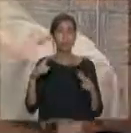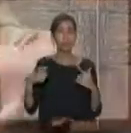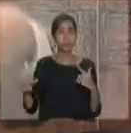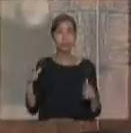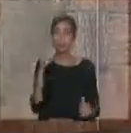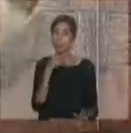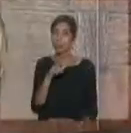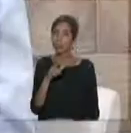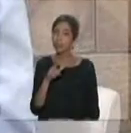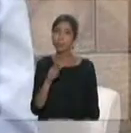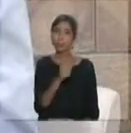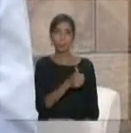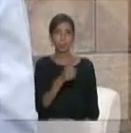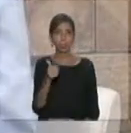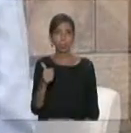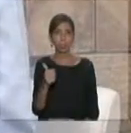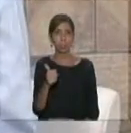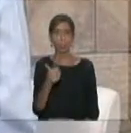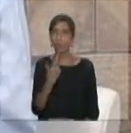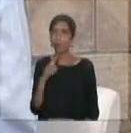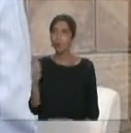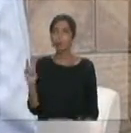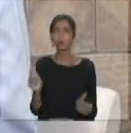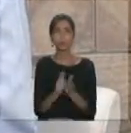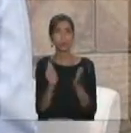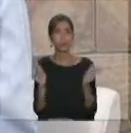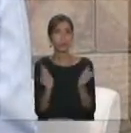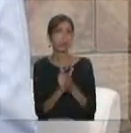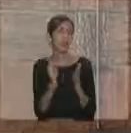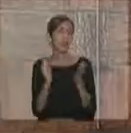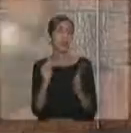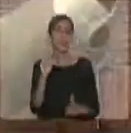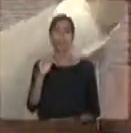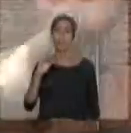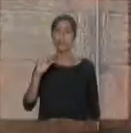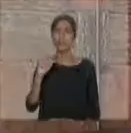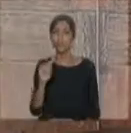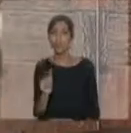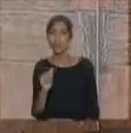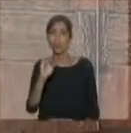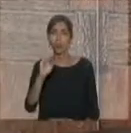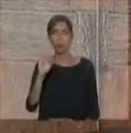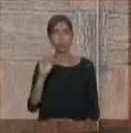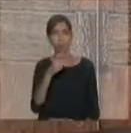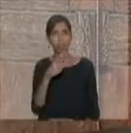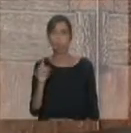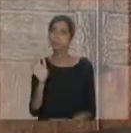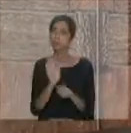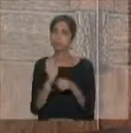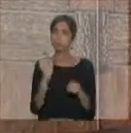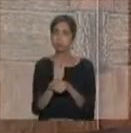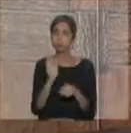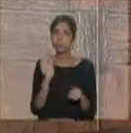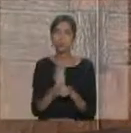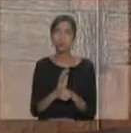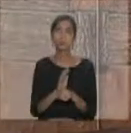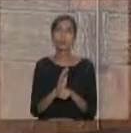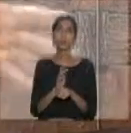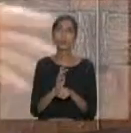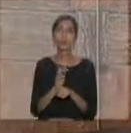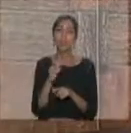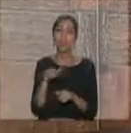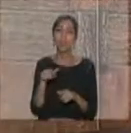Funcionou, né? Funcionou. Outros jornalistas da Folha, do Estadão e tal, contribuíam muito, né? Era